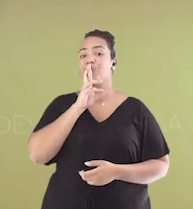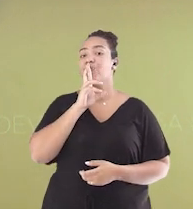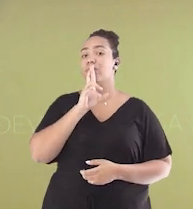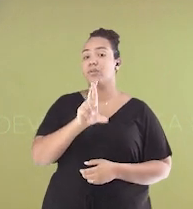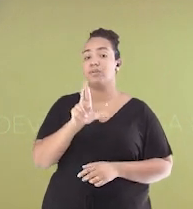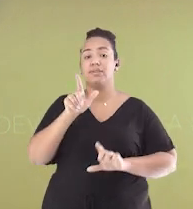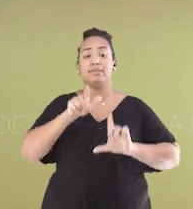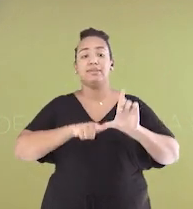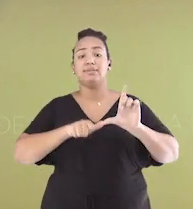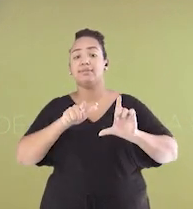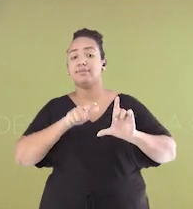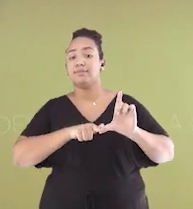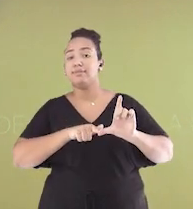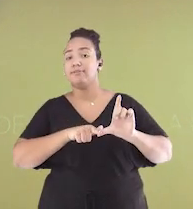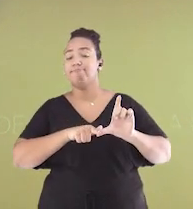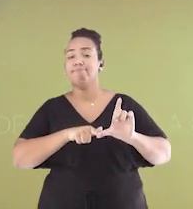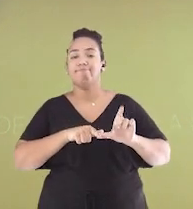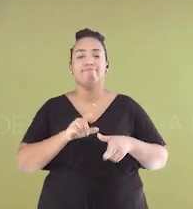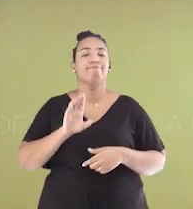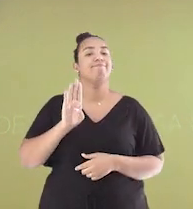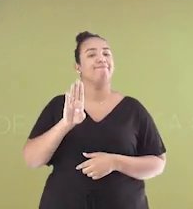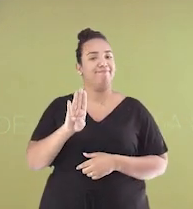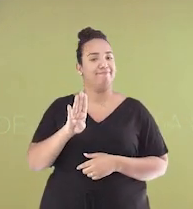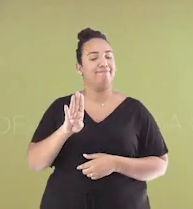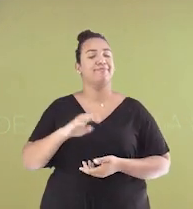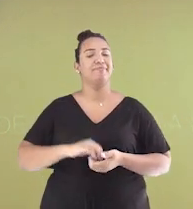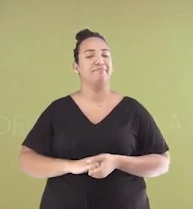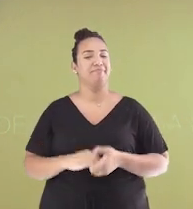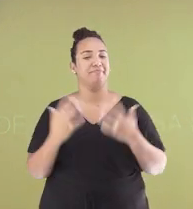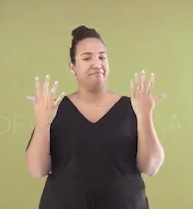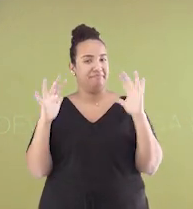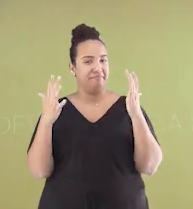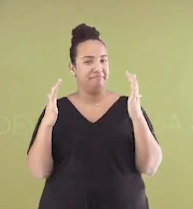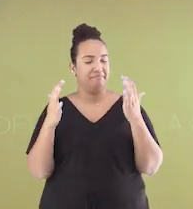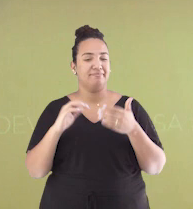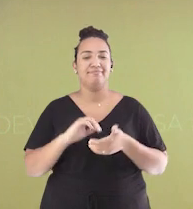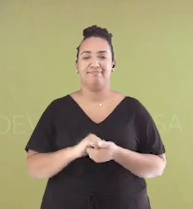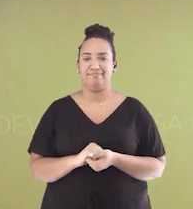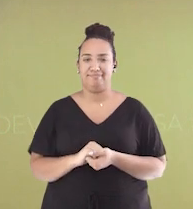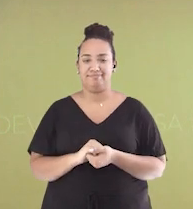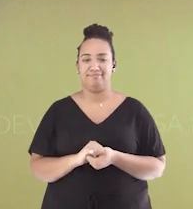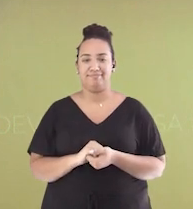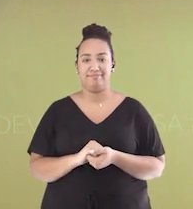Acertou quem respondeu que é a resposta B, arcaísmo.